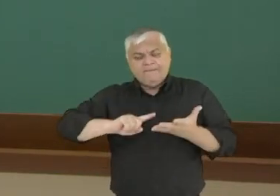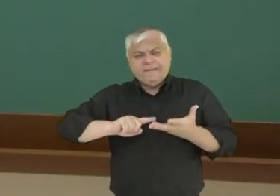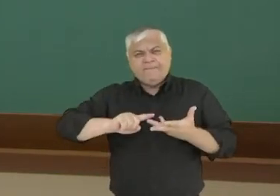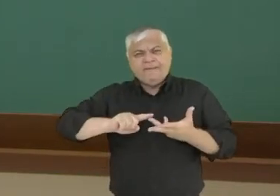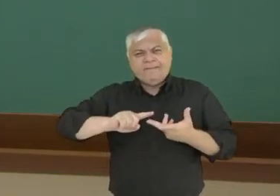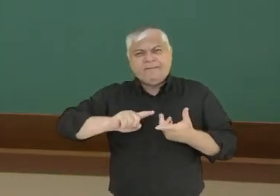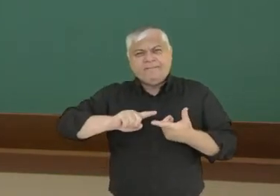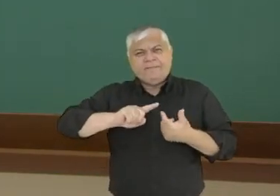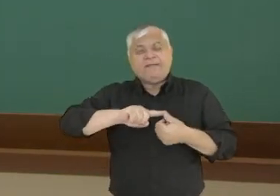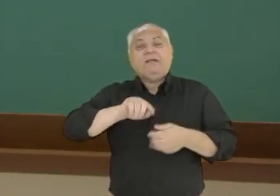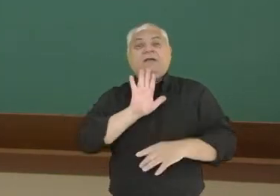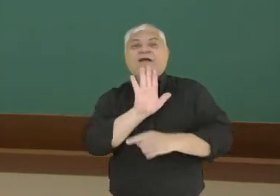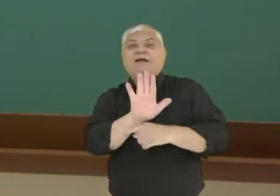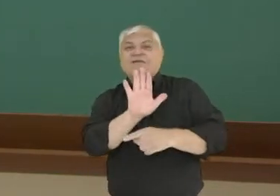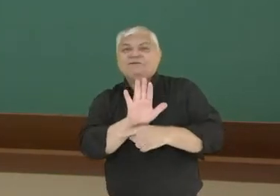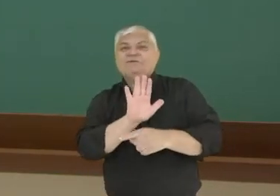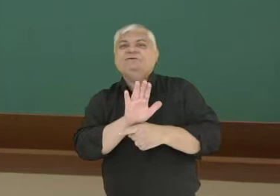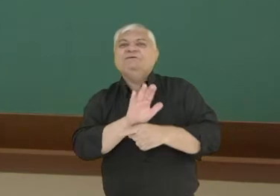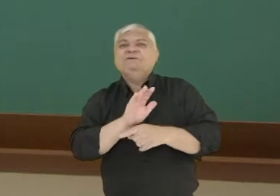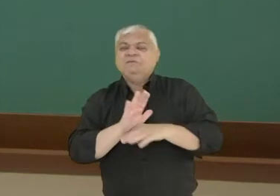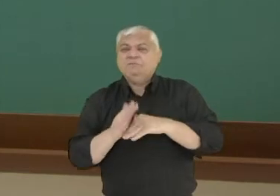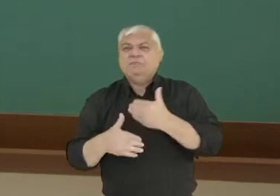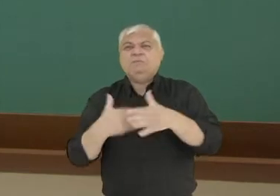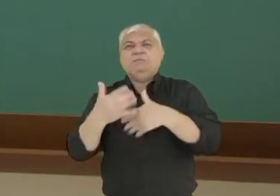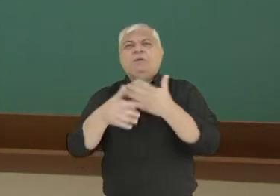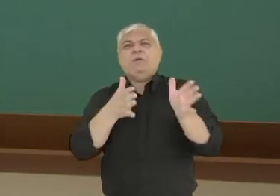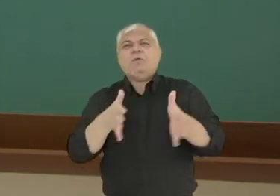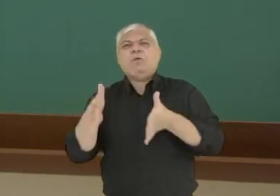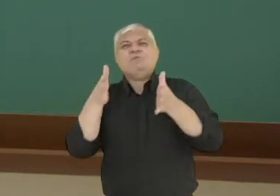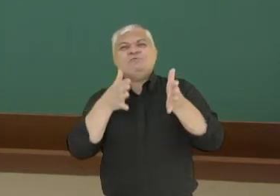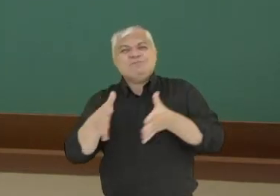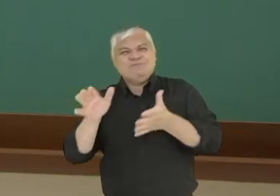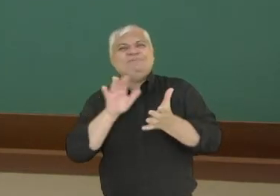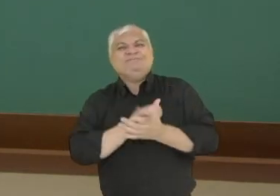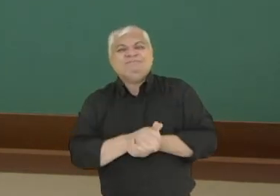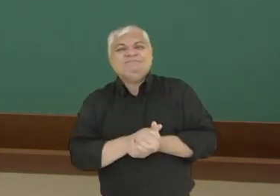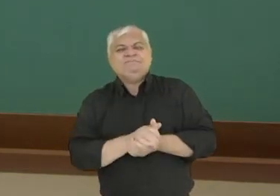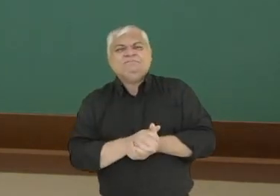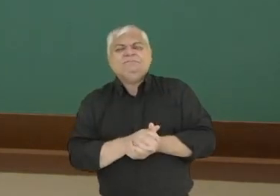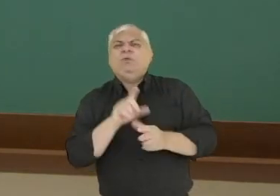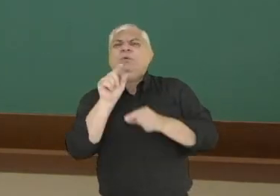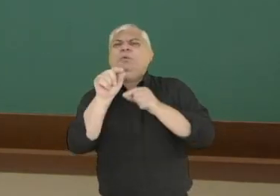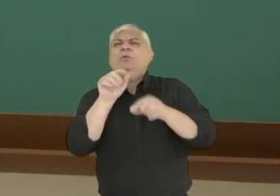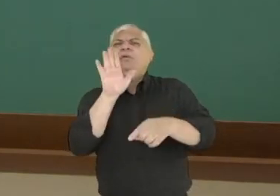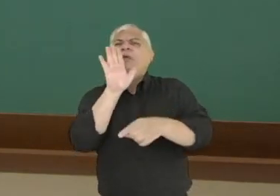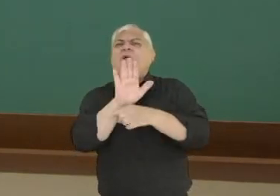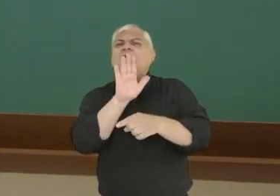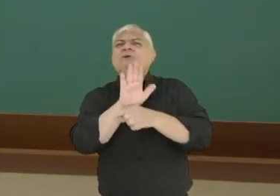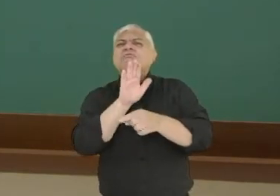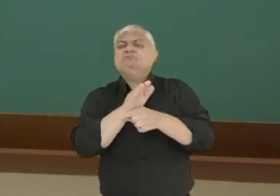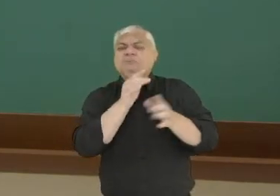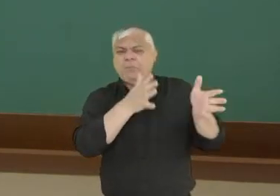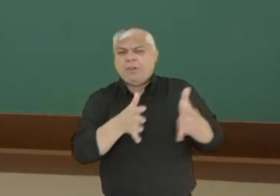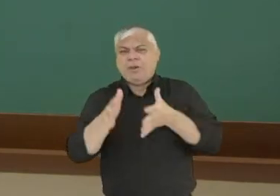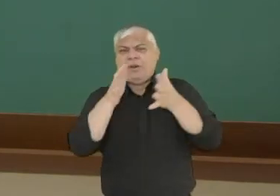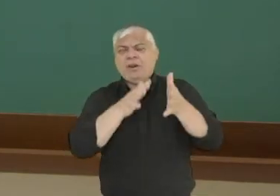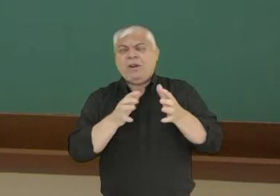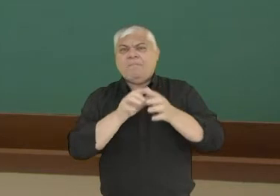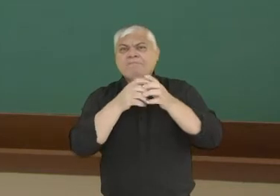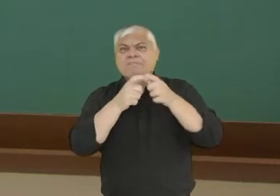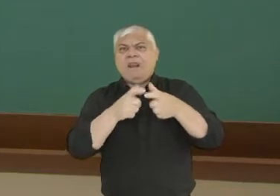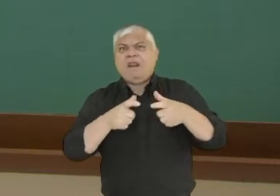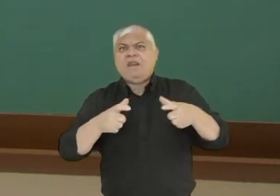que contribuem para a alta para alta produtividade agropecuária o quê que pode contribuir para elevada